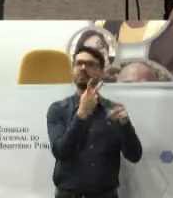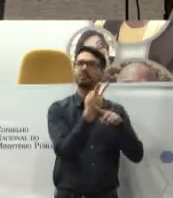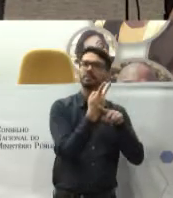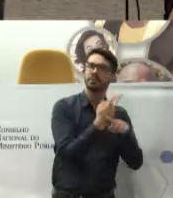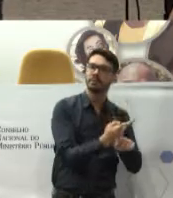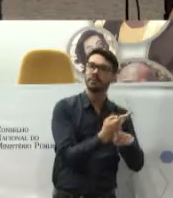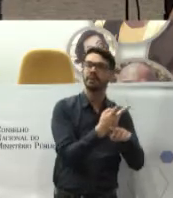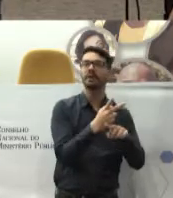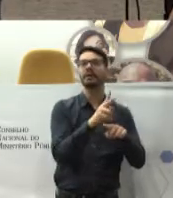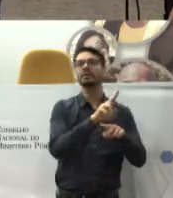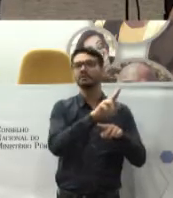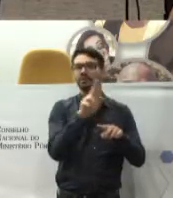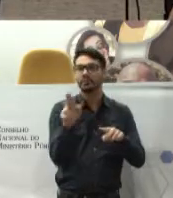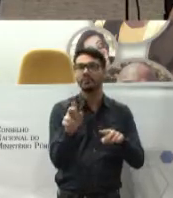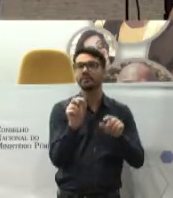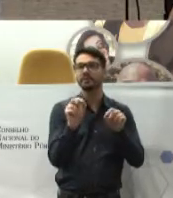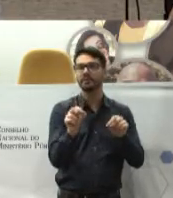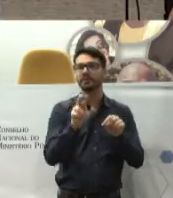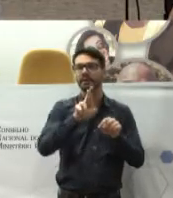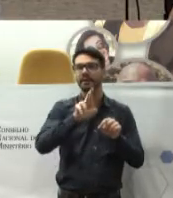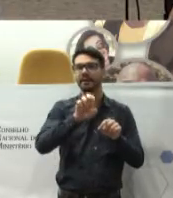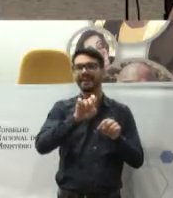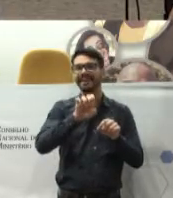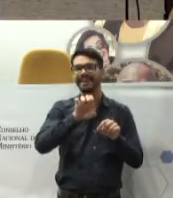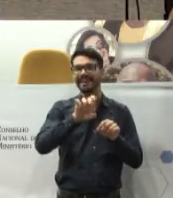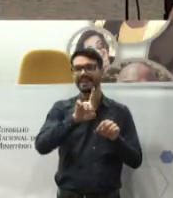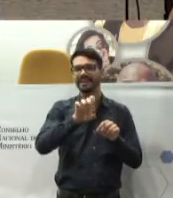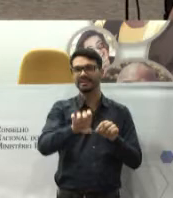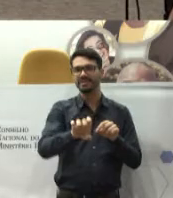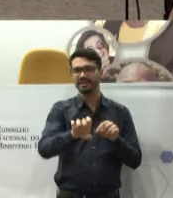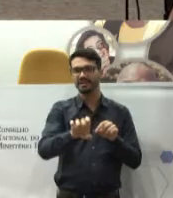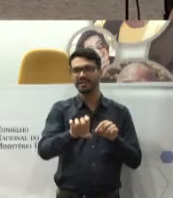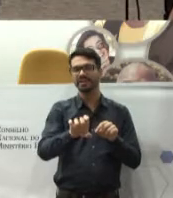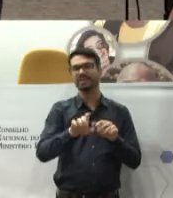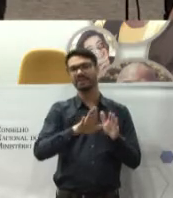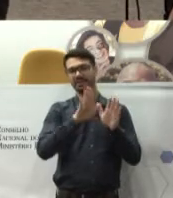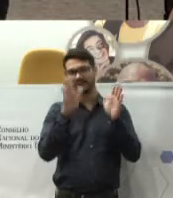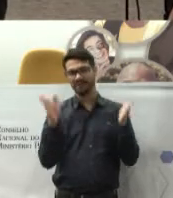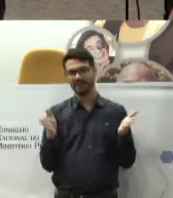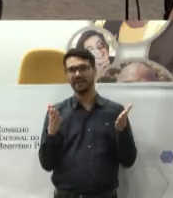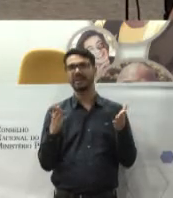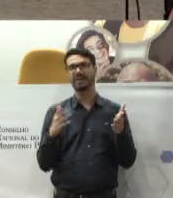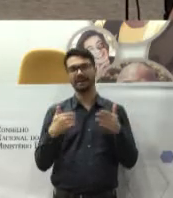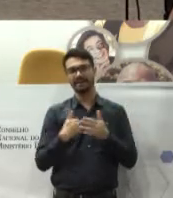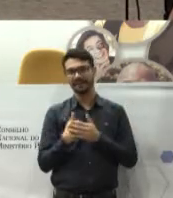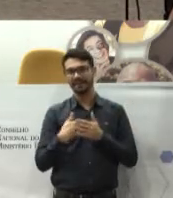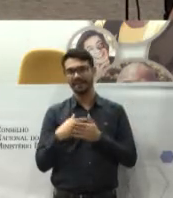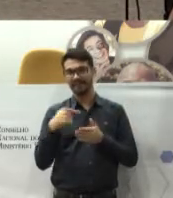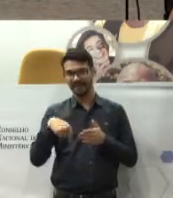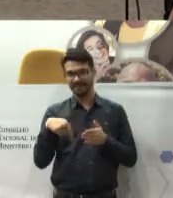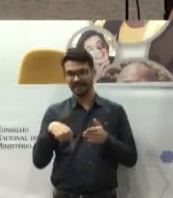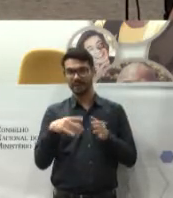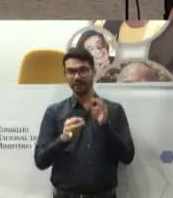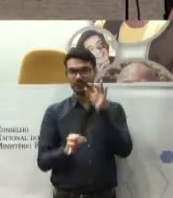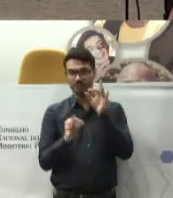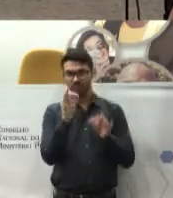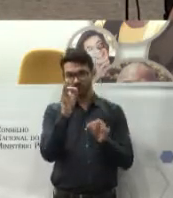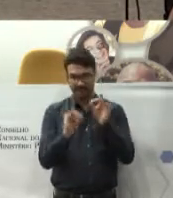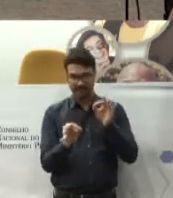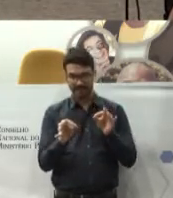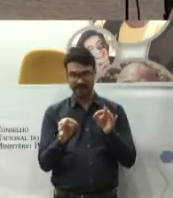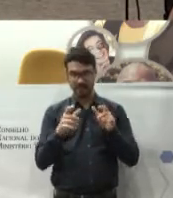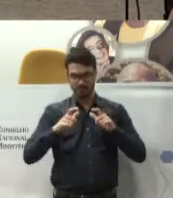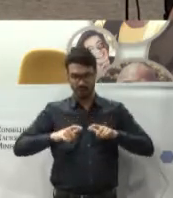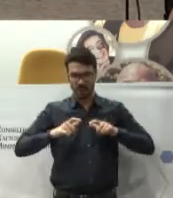uma rede. O nosso consultório, é coisa de falar com o médico, o nosso gabinete, ele